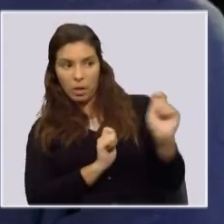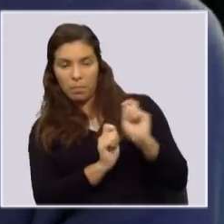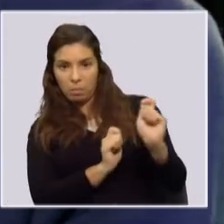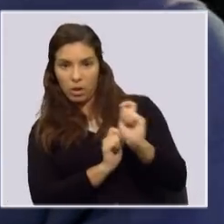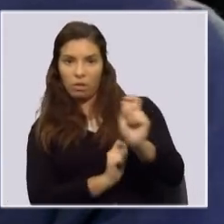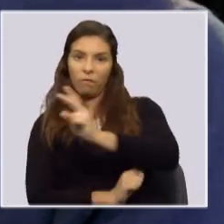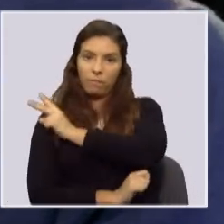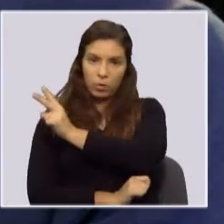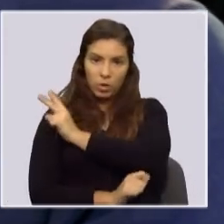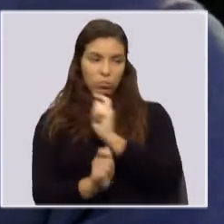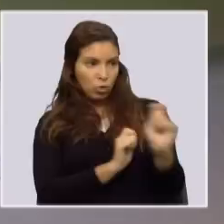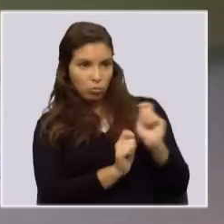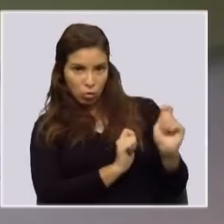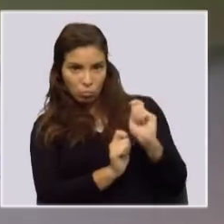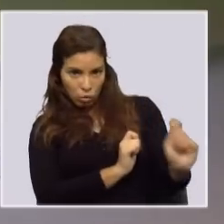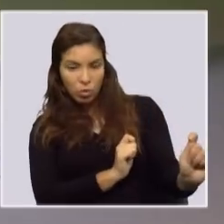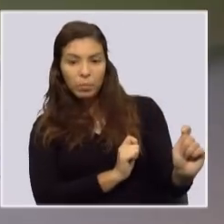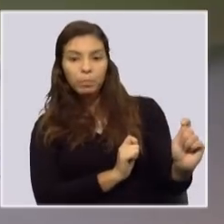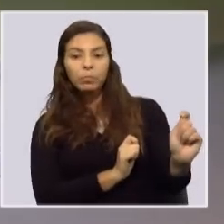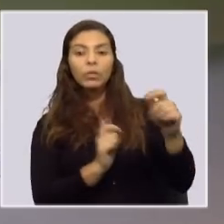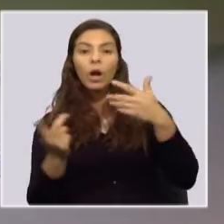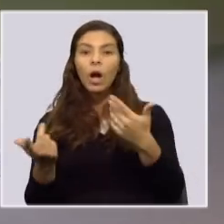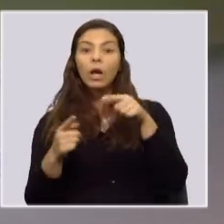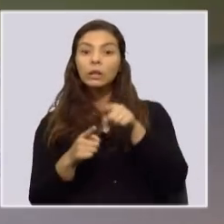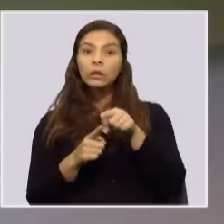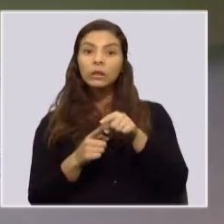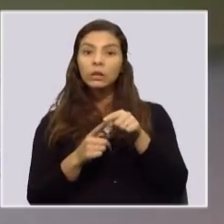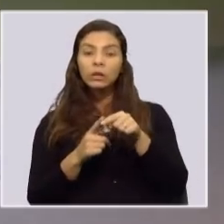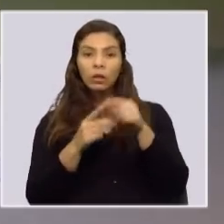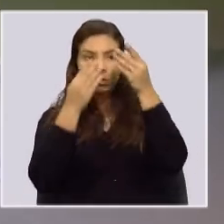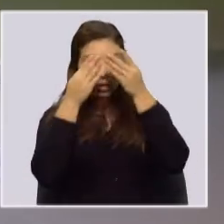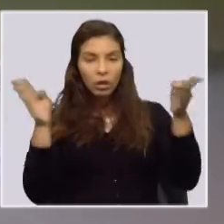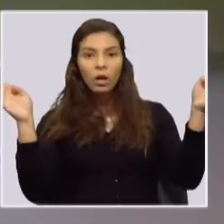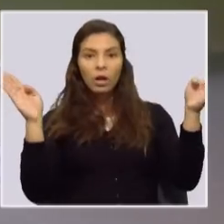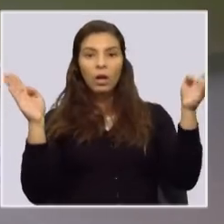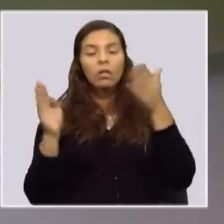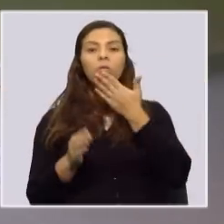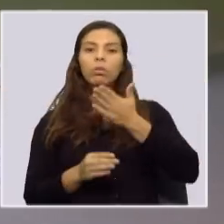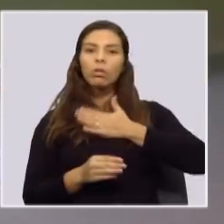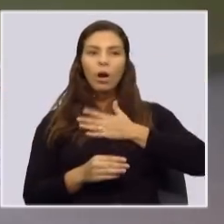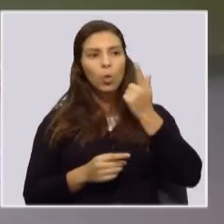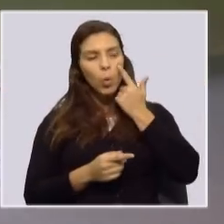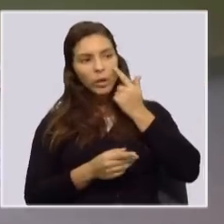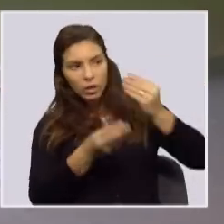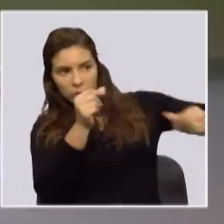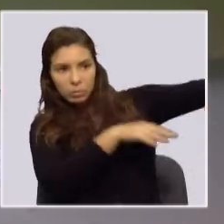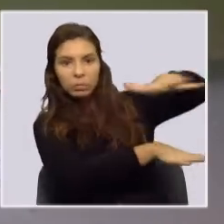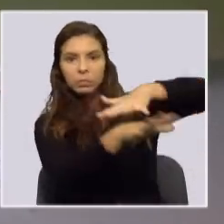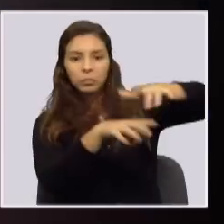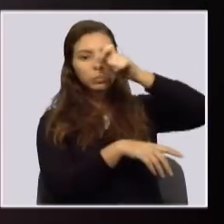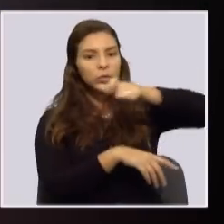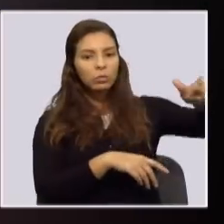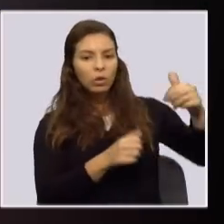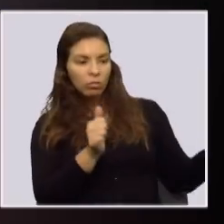fez com que eu pagasse o curso na faculdade também. E a Lusa foi sem dúvida o que me permitiu abrir horizontes, conhecer as pessoas do